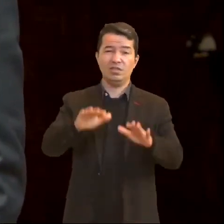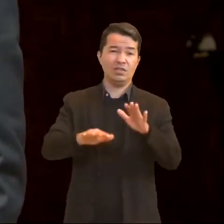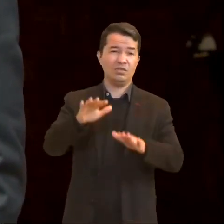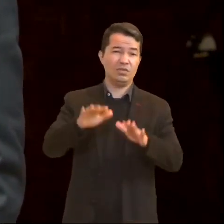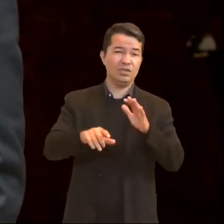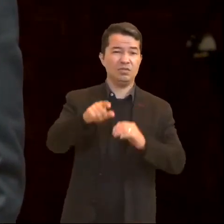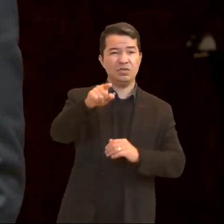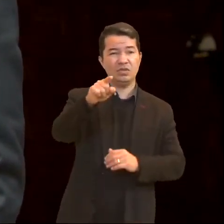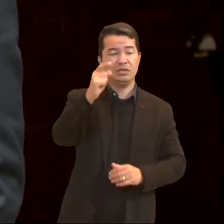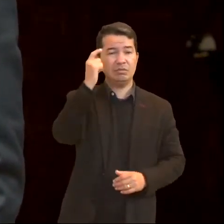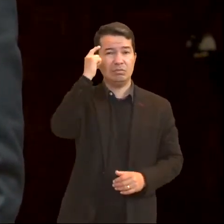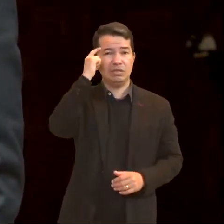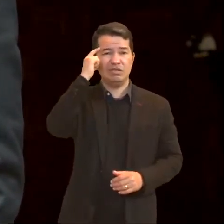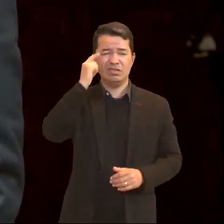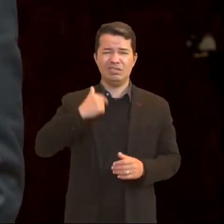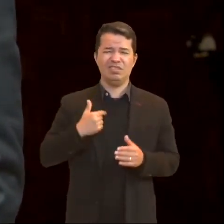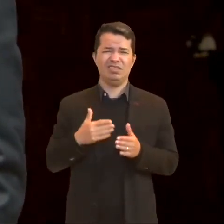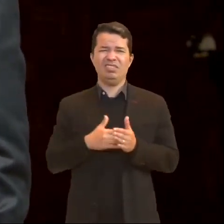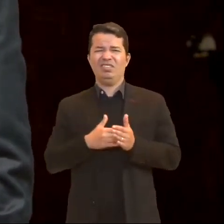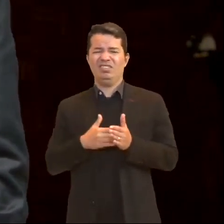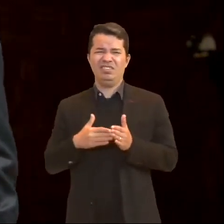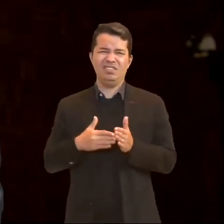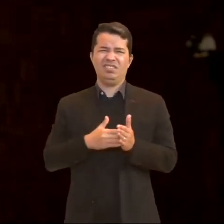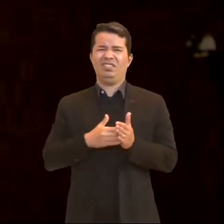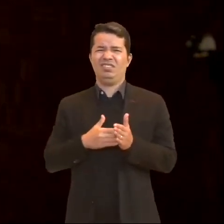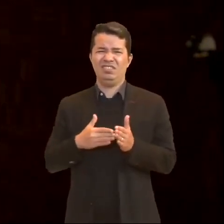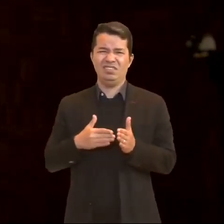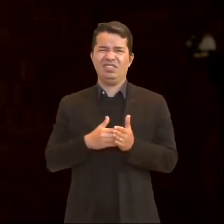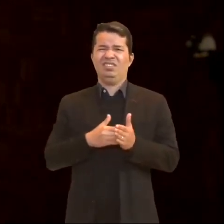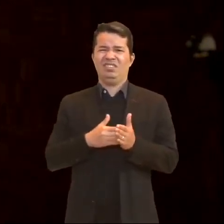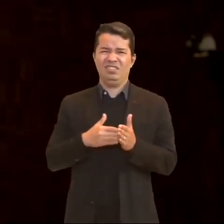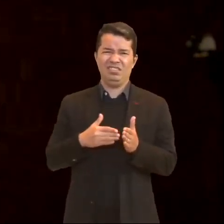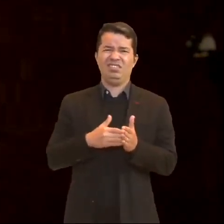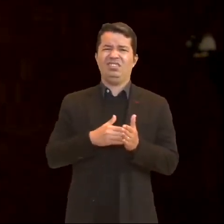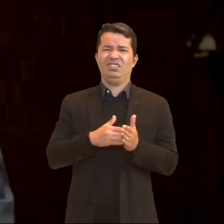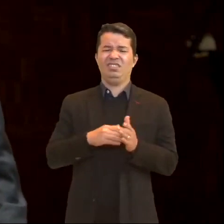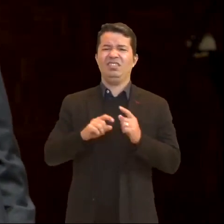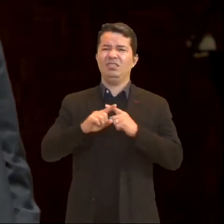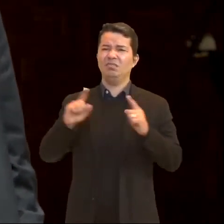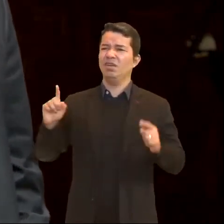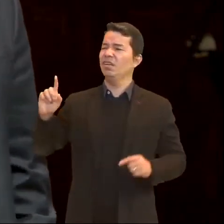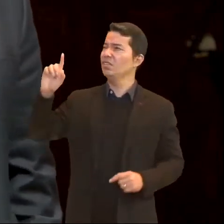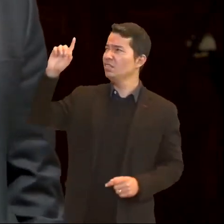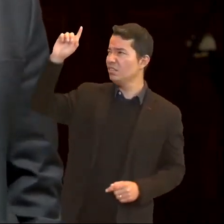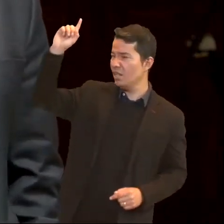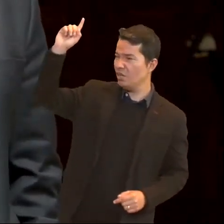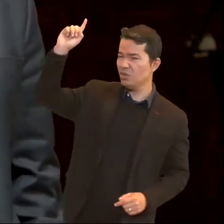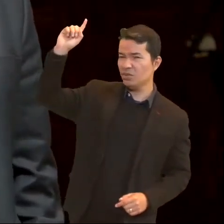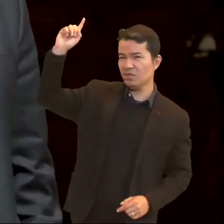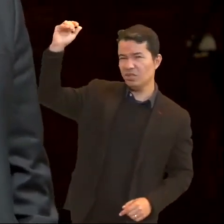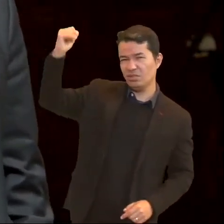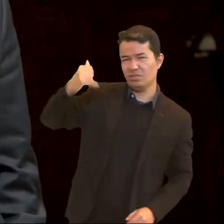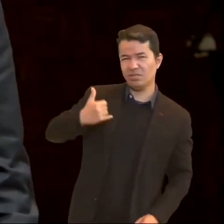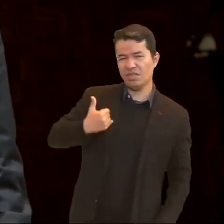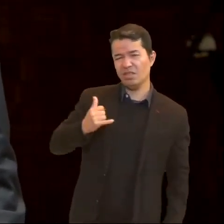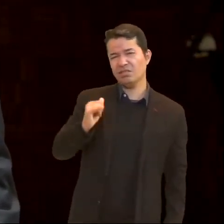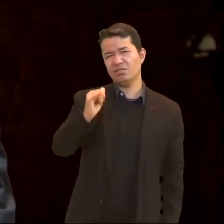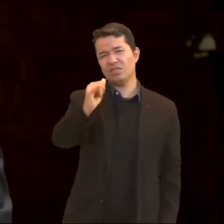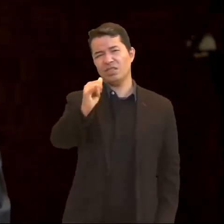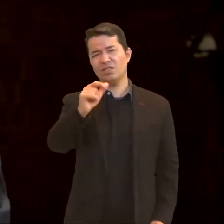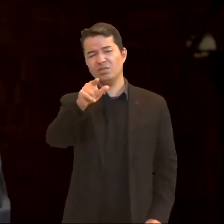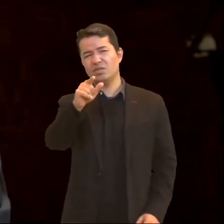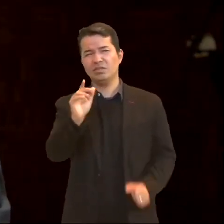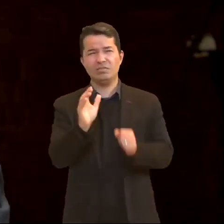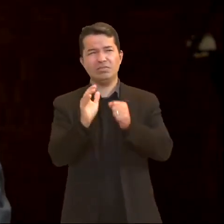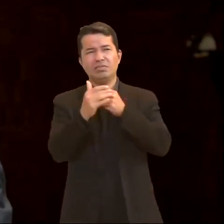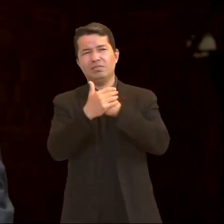numa encruzilhada há tempos e Deus tenha, com a sua misericórdia, encoberto uma multidão de